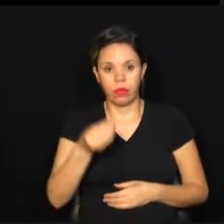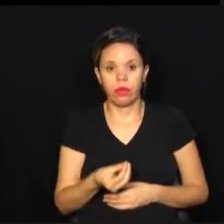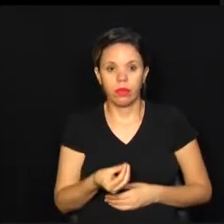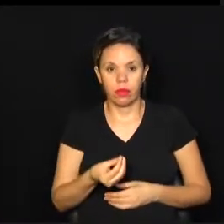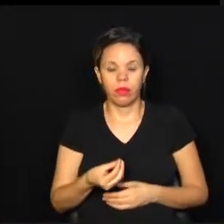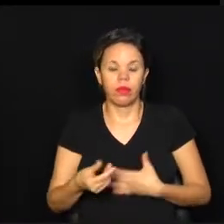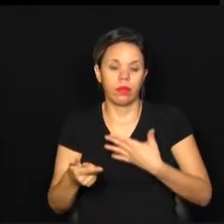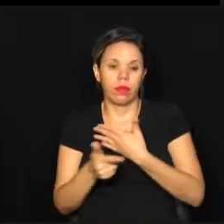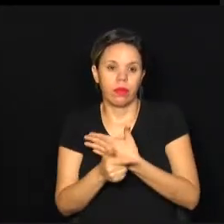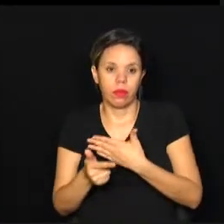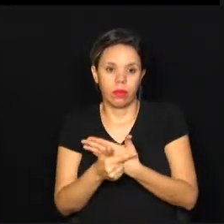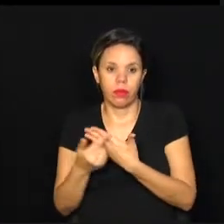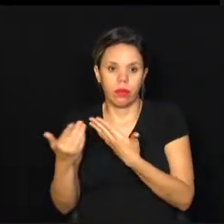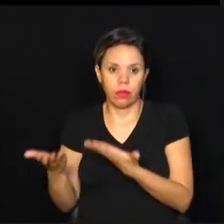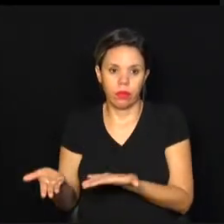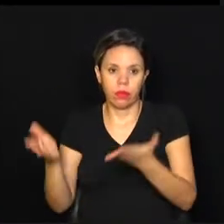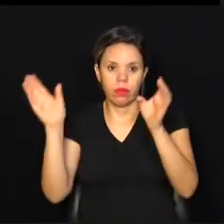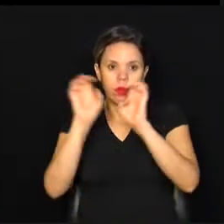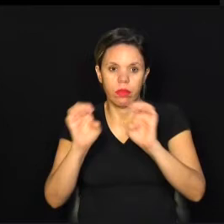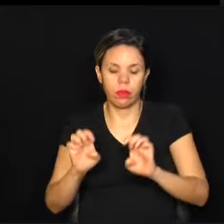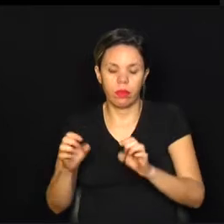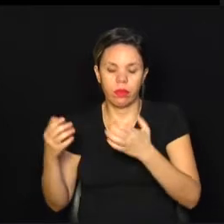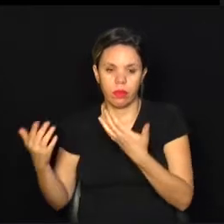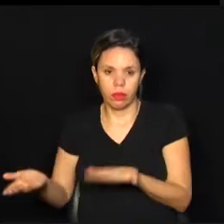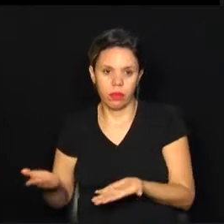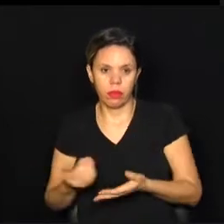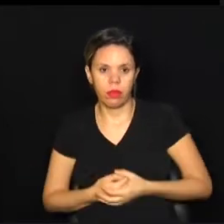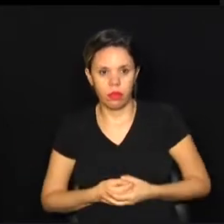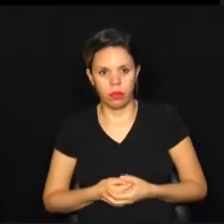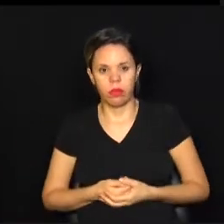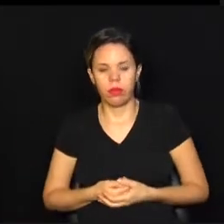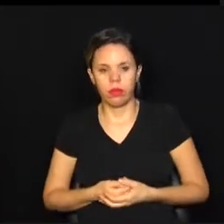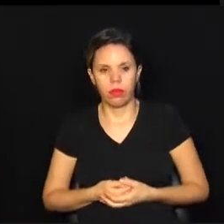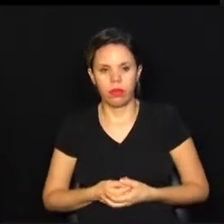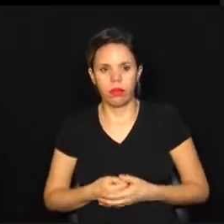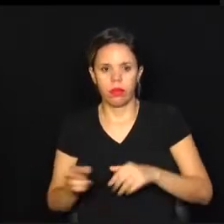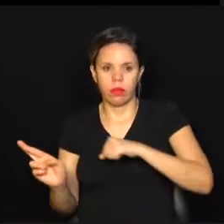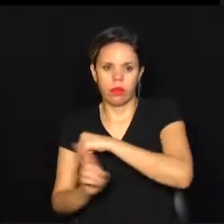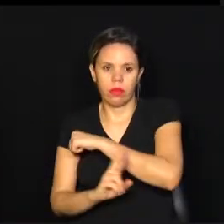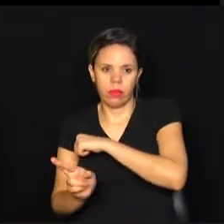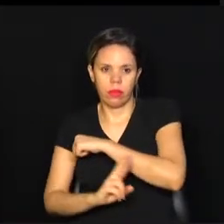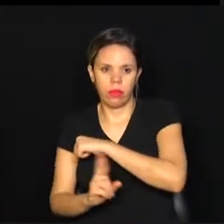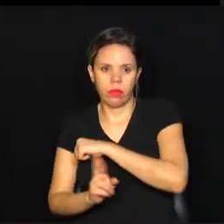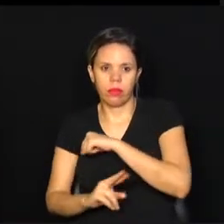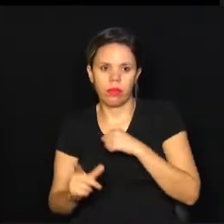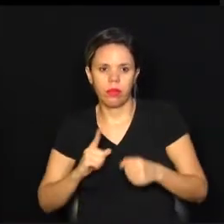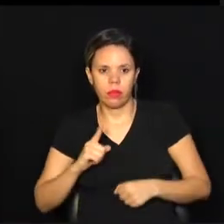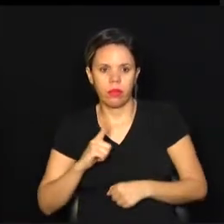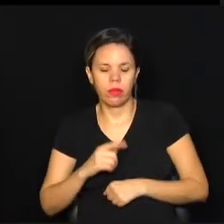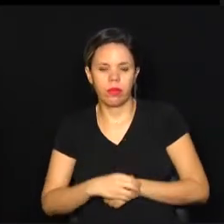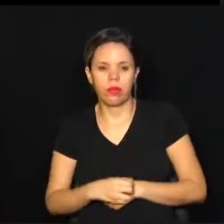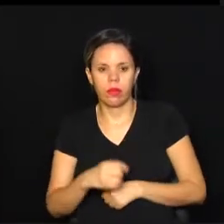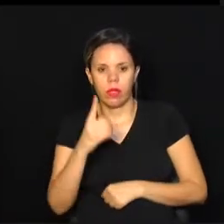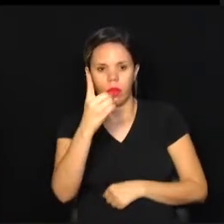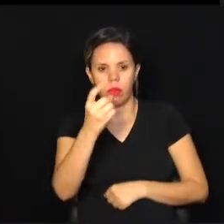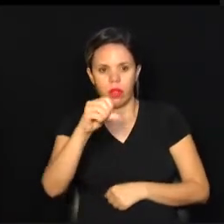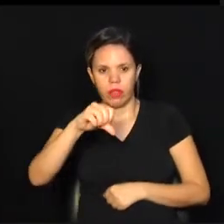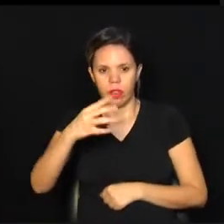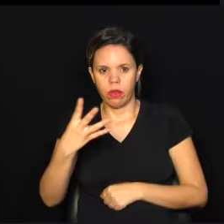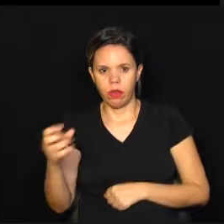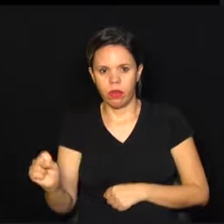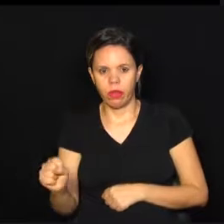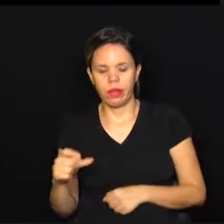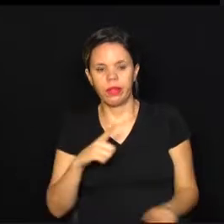o papel dessa grande estrutura ali. E as rodovias, então a gente vai ter lá em 1948 a